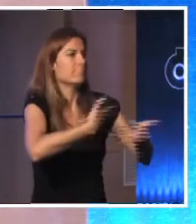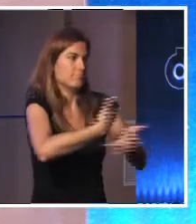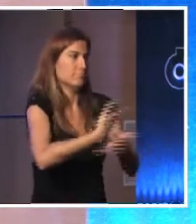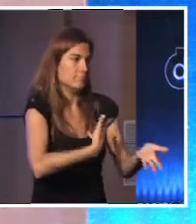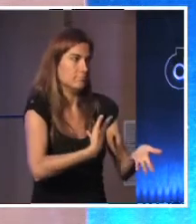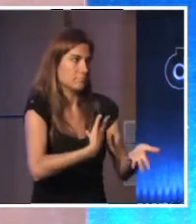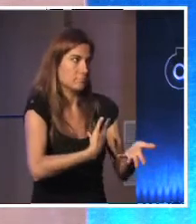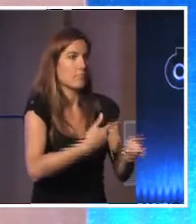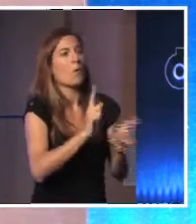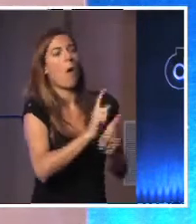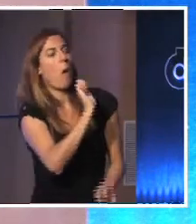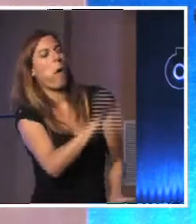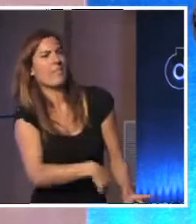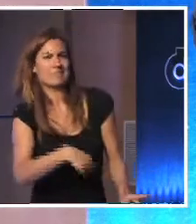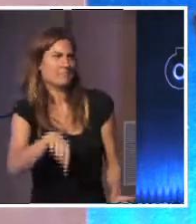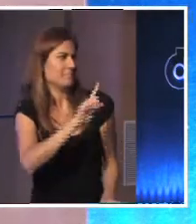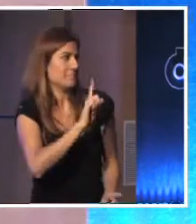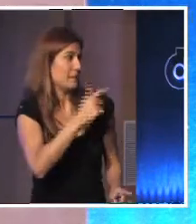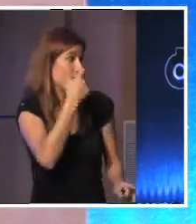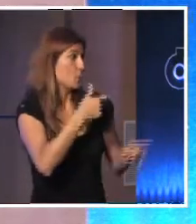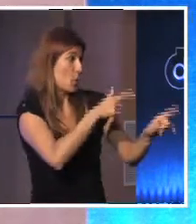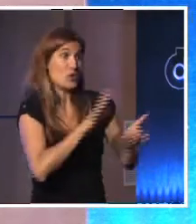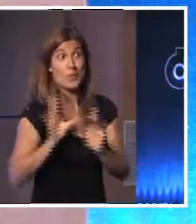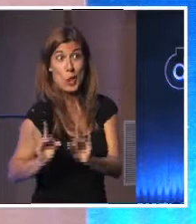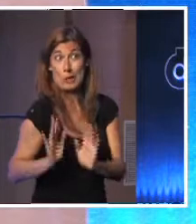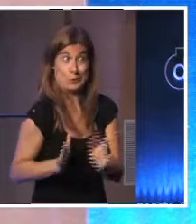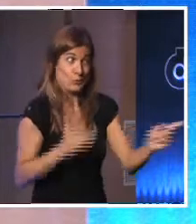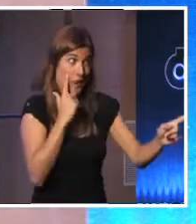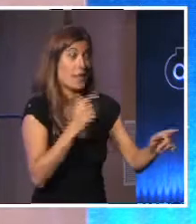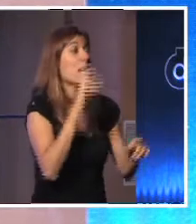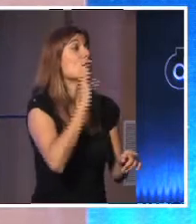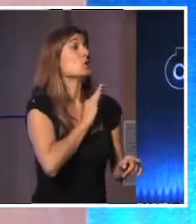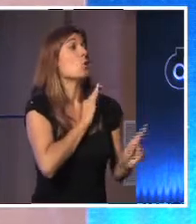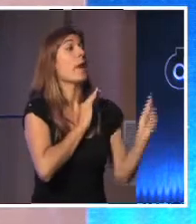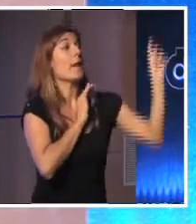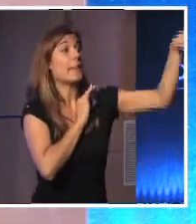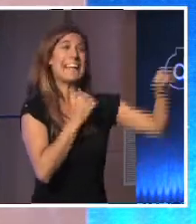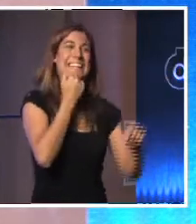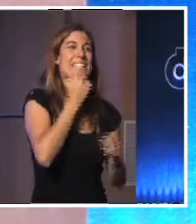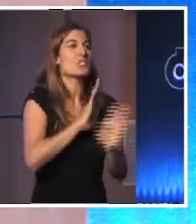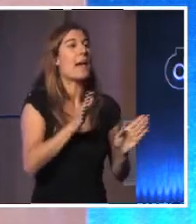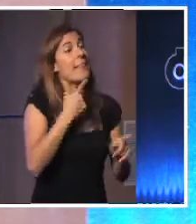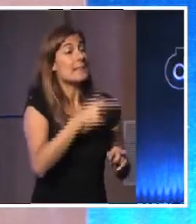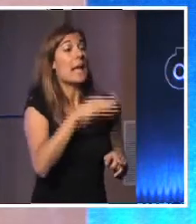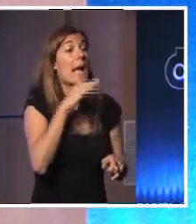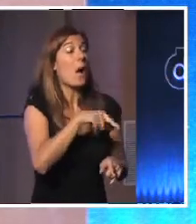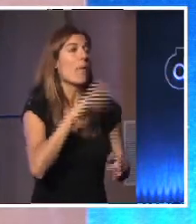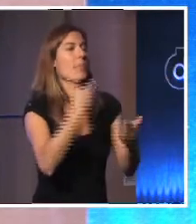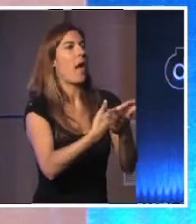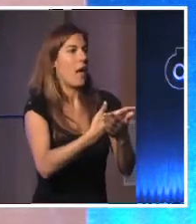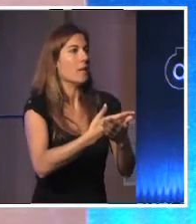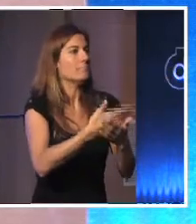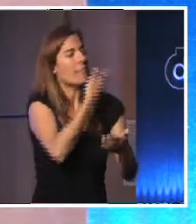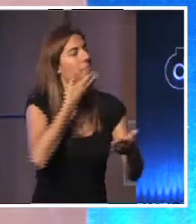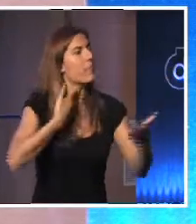fica ao lado, indiferente. Aquela senhora que está ali já interagiu, a senhora que está atrás de alguma forma já se riu, portanto o cão tem essa